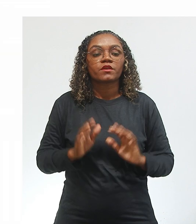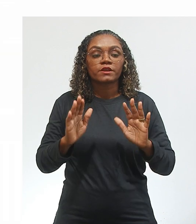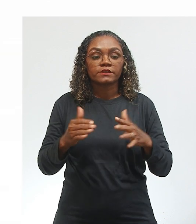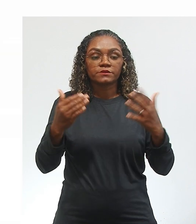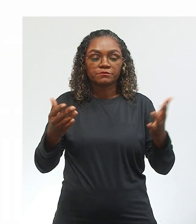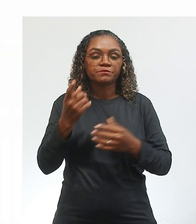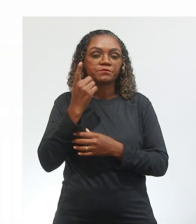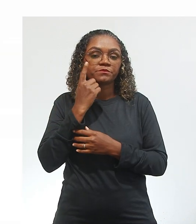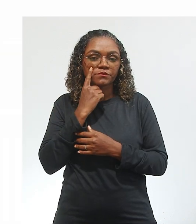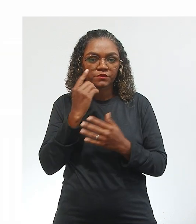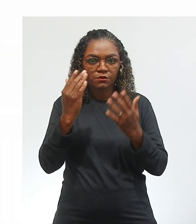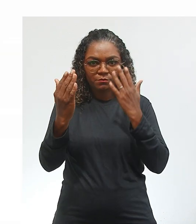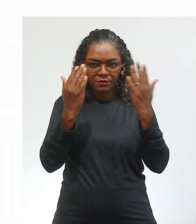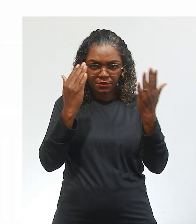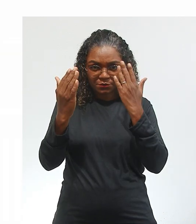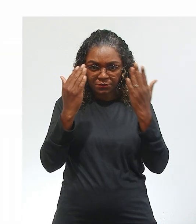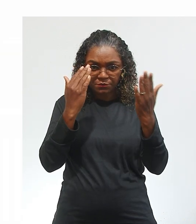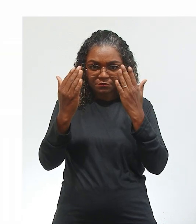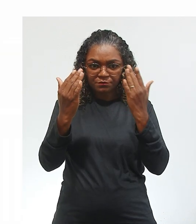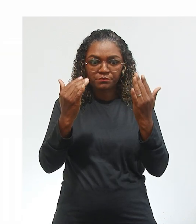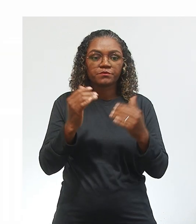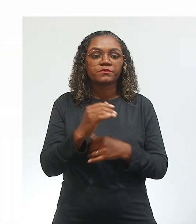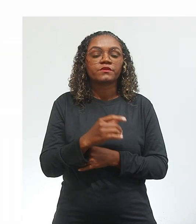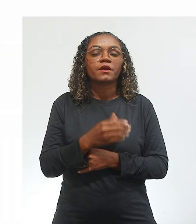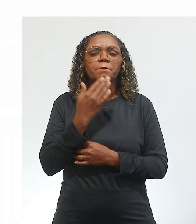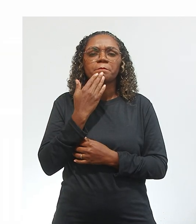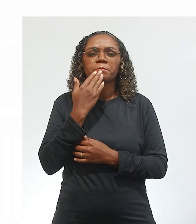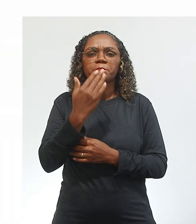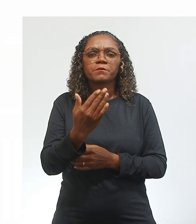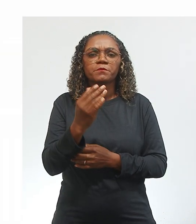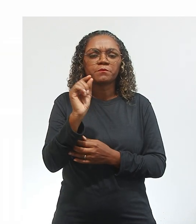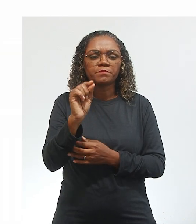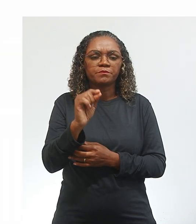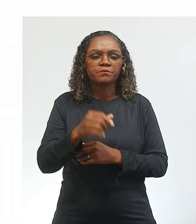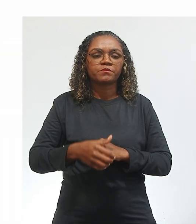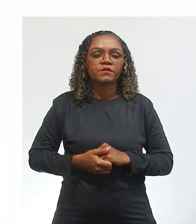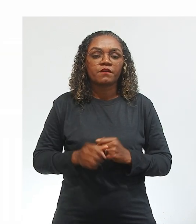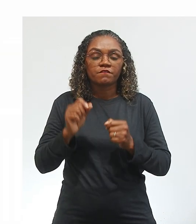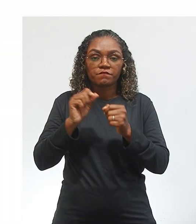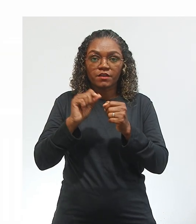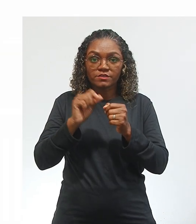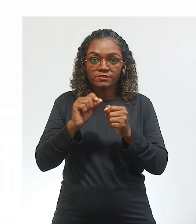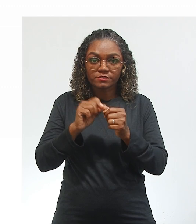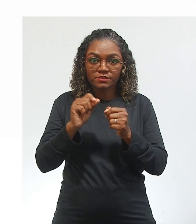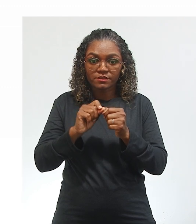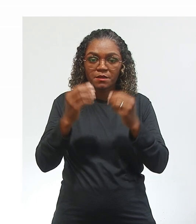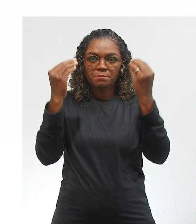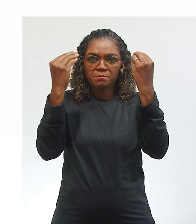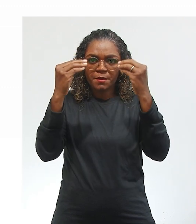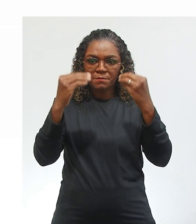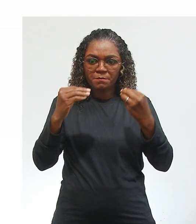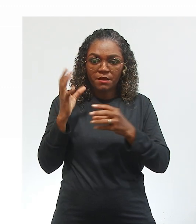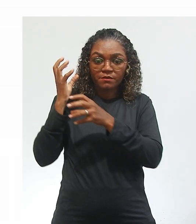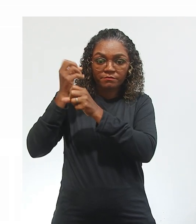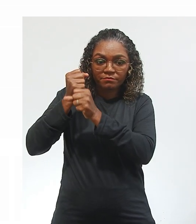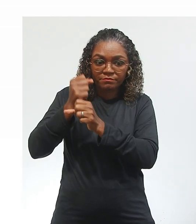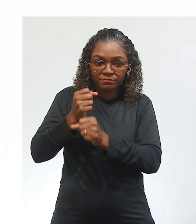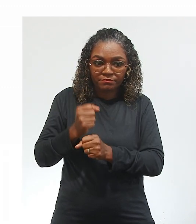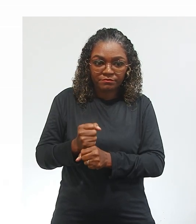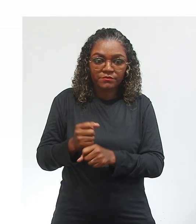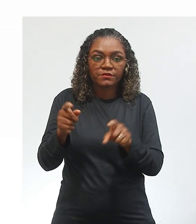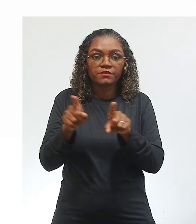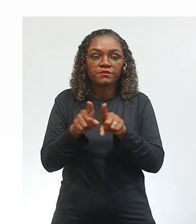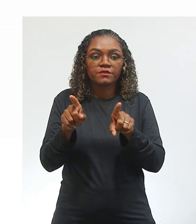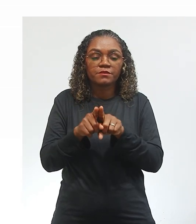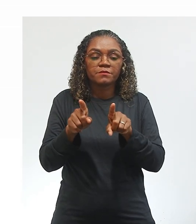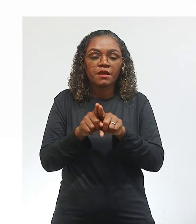Então, com aqueles dados ali, o que ele solicitou? Solicita-se que faça os lançamentos contábeis, vai abrir um